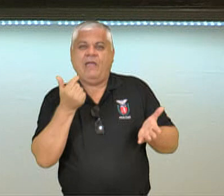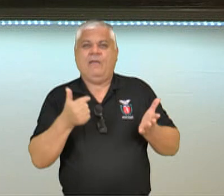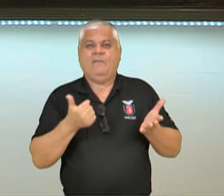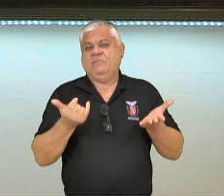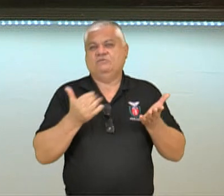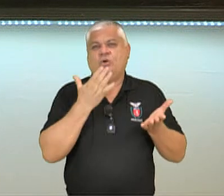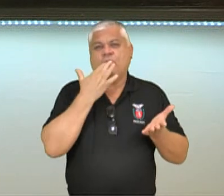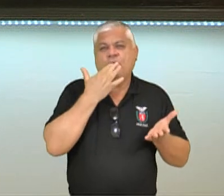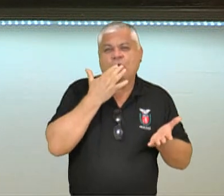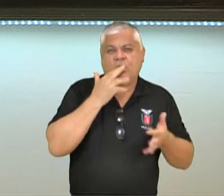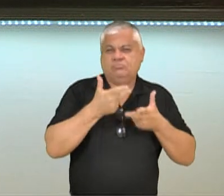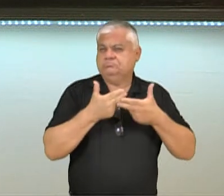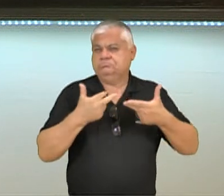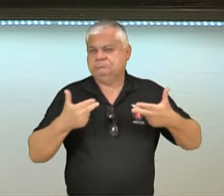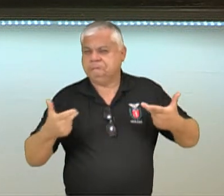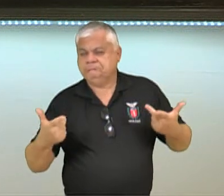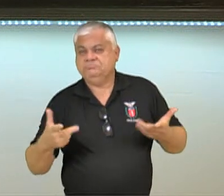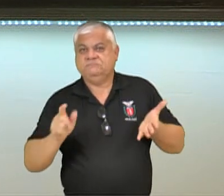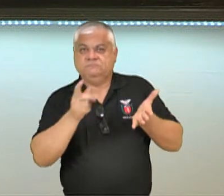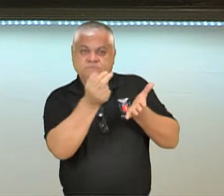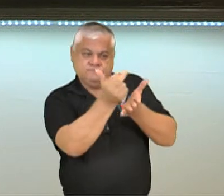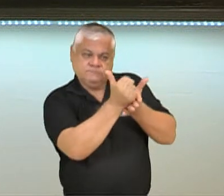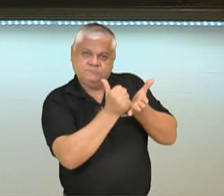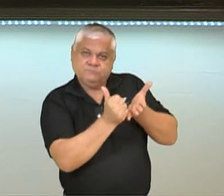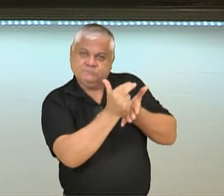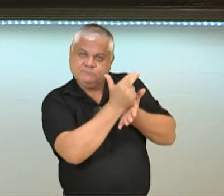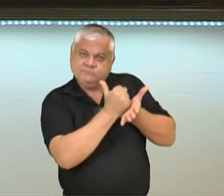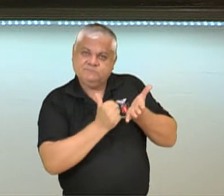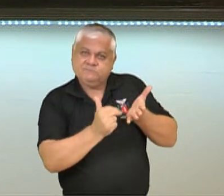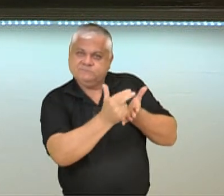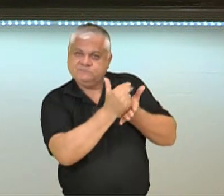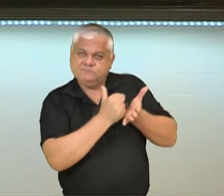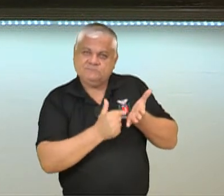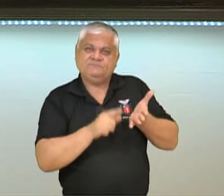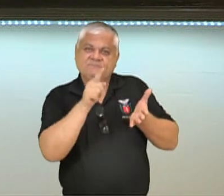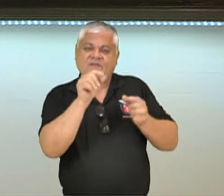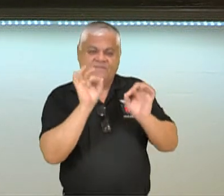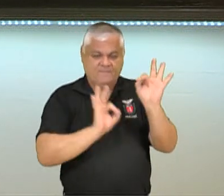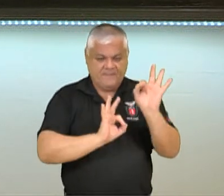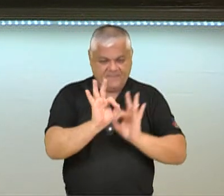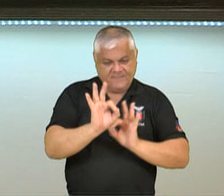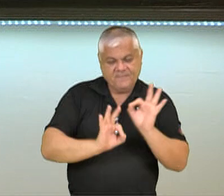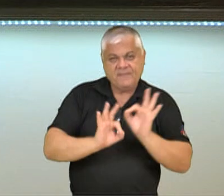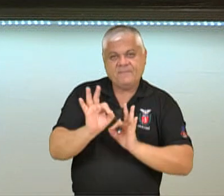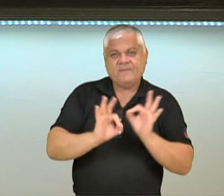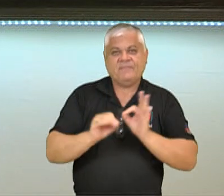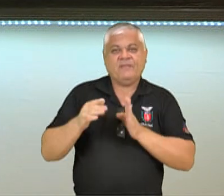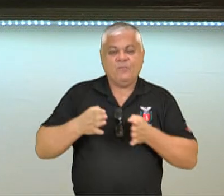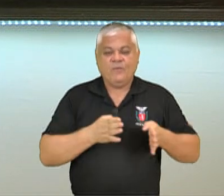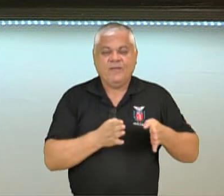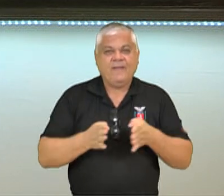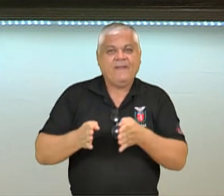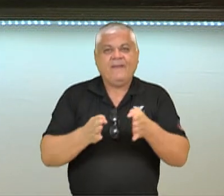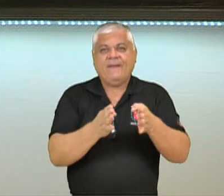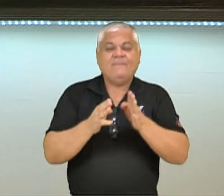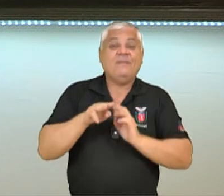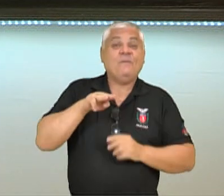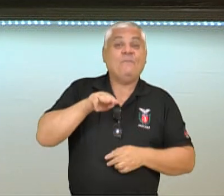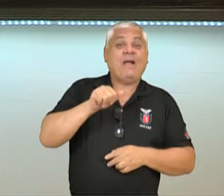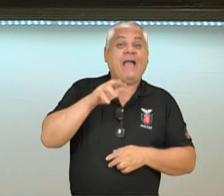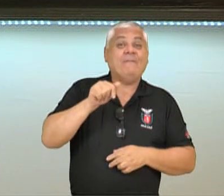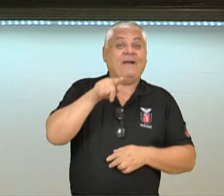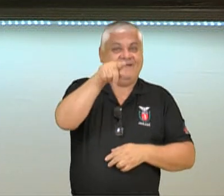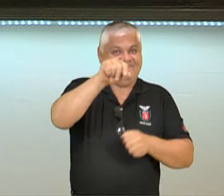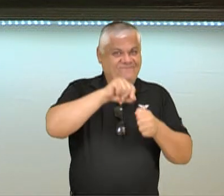lápis colorido também para você registrar tudo no seu mapa e vai montar esse mapa desse parque ou